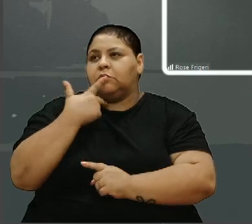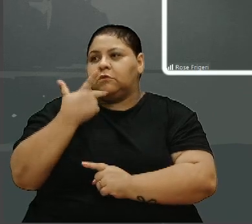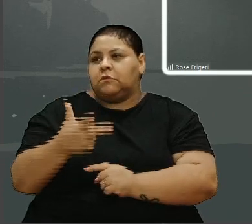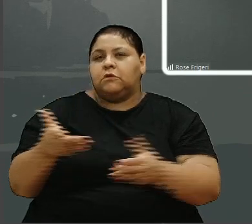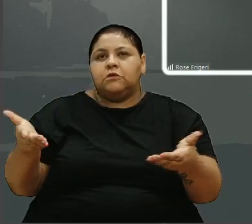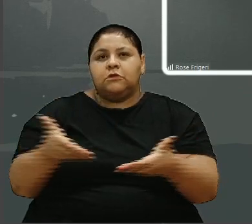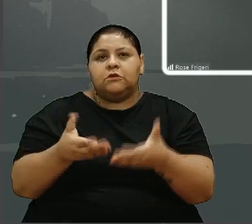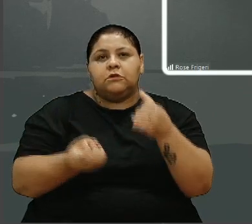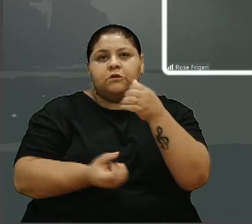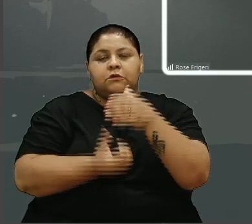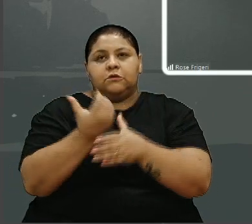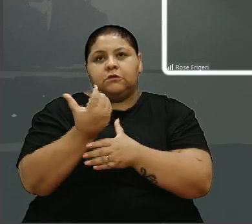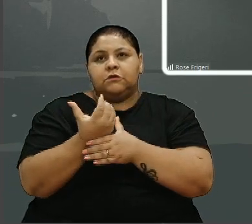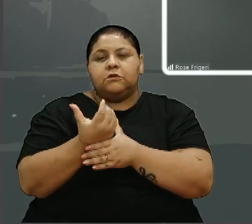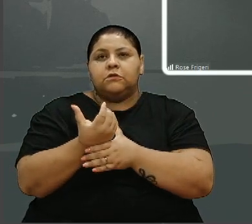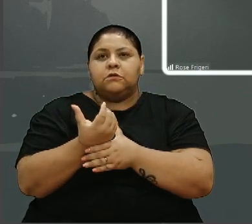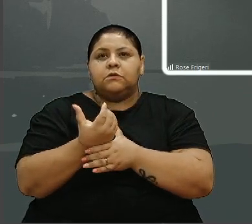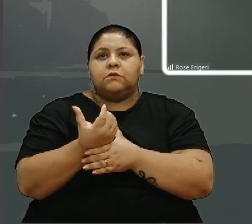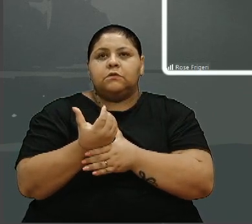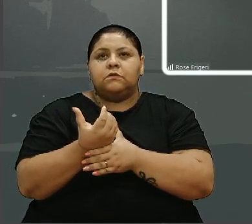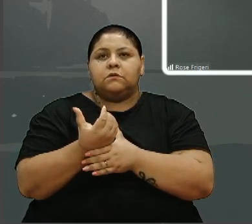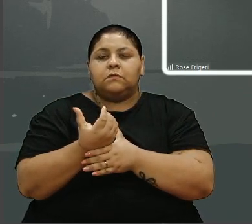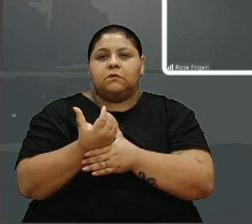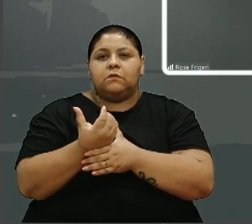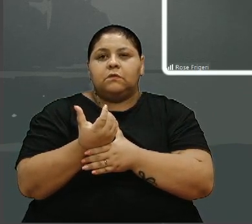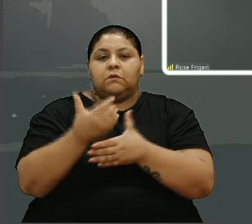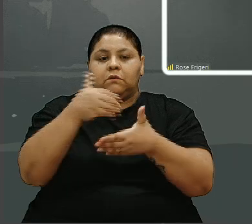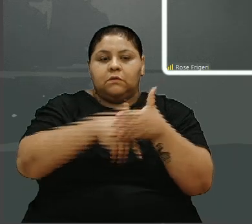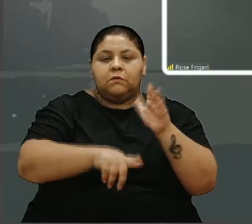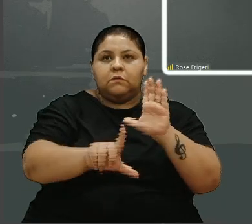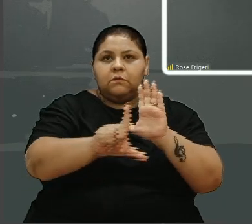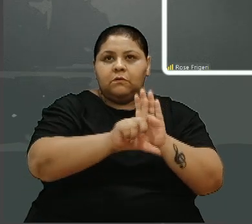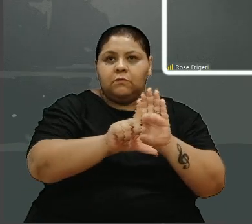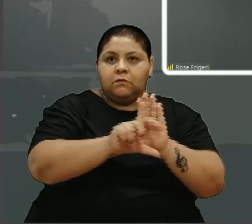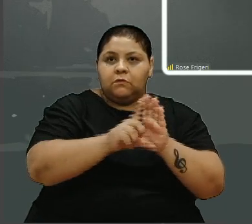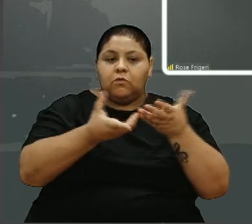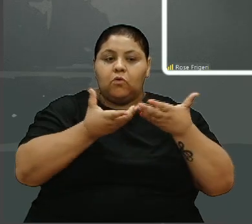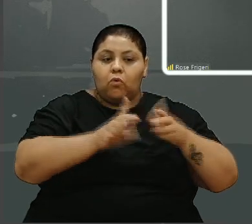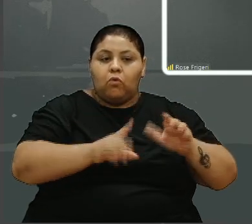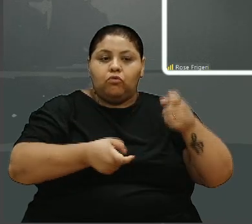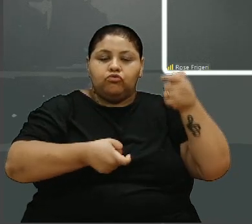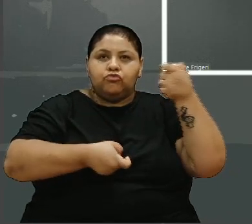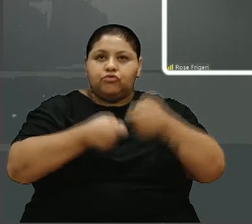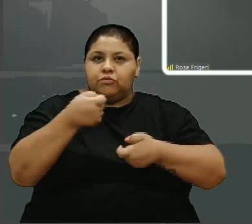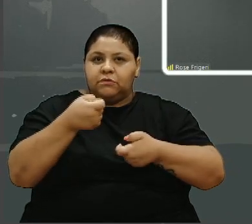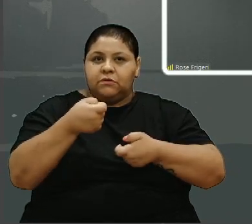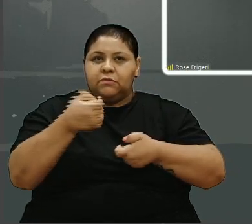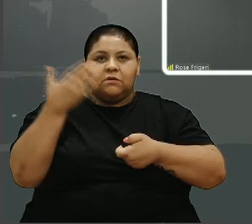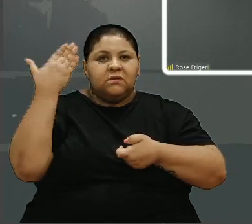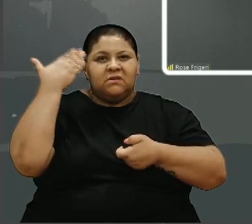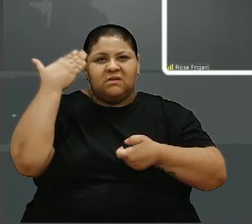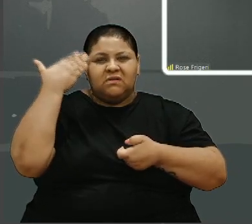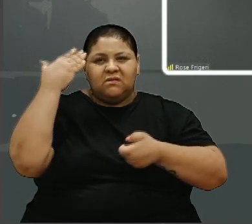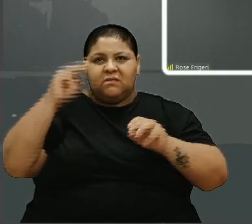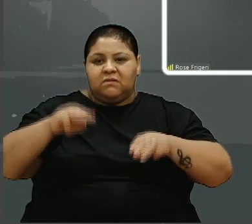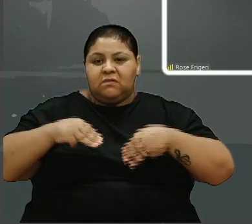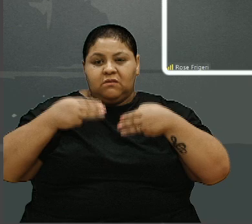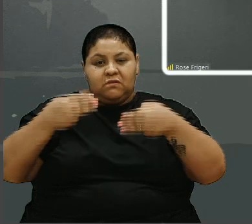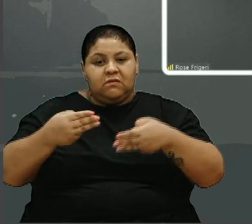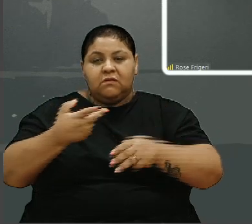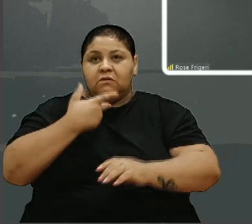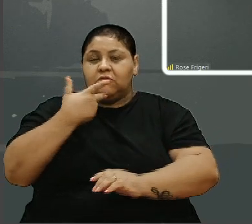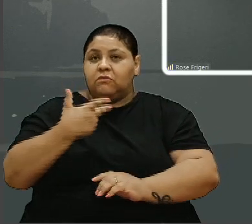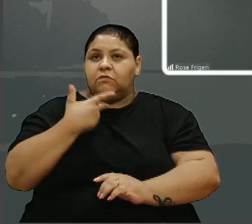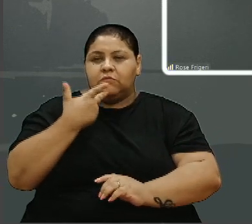já existe a previsão legal contra o estupro Para declarar voto, e não presidente. sabe que essa moção está falando